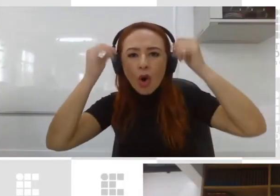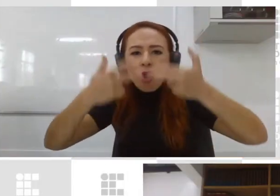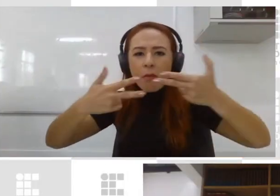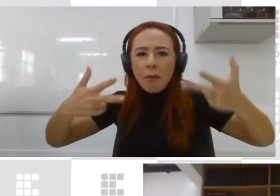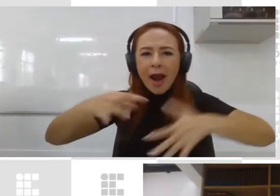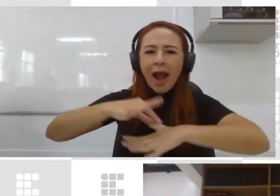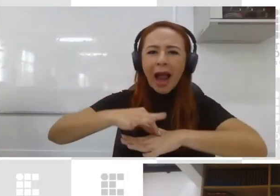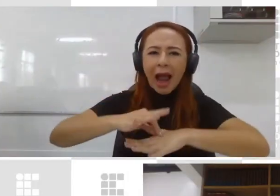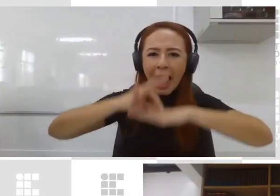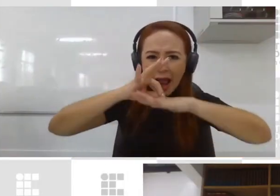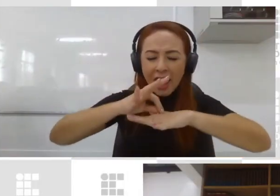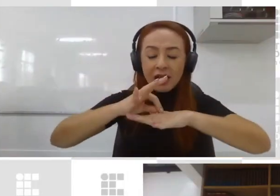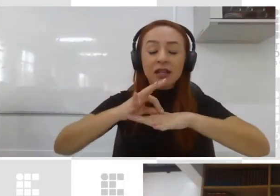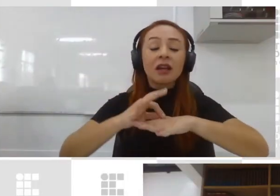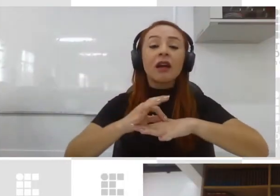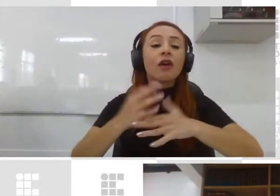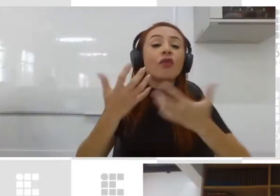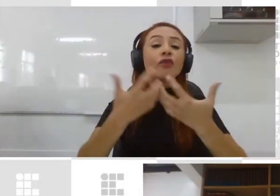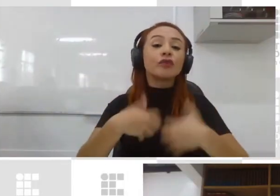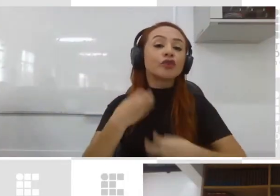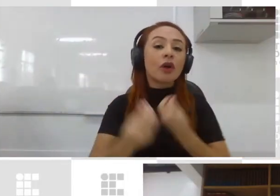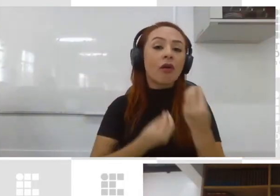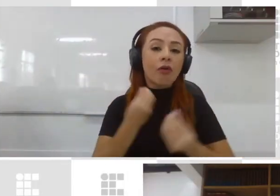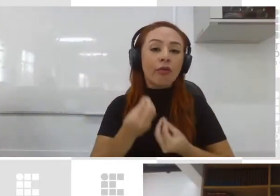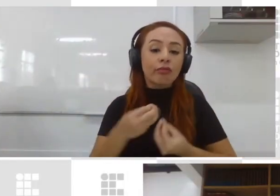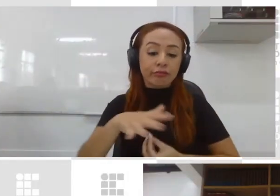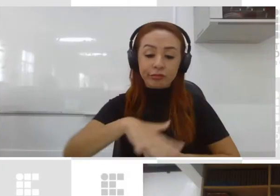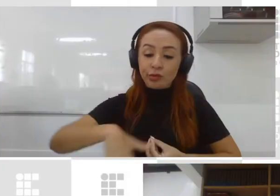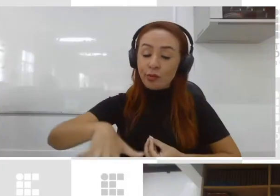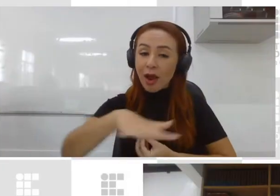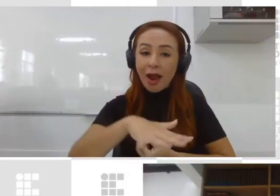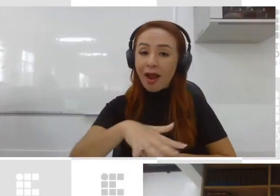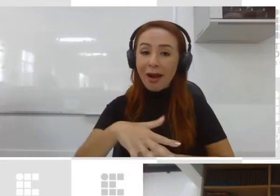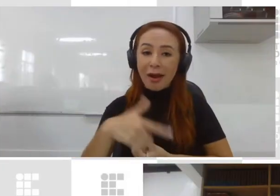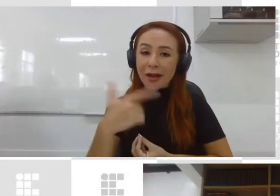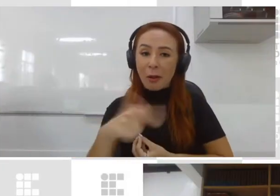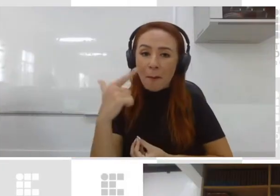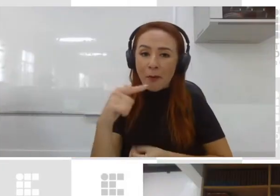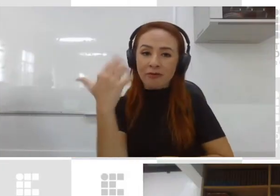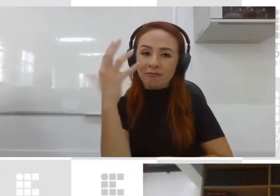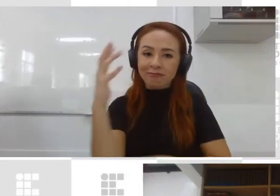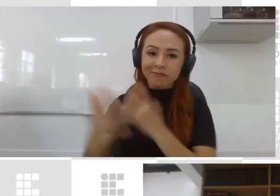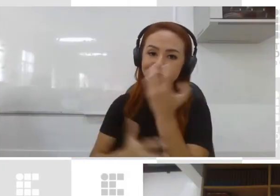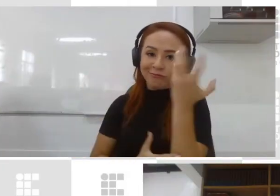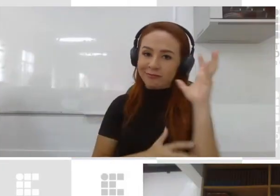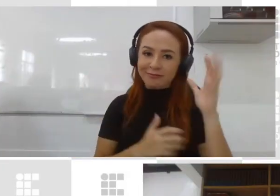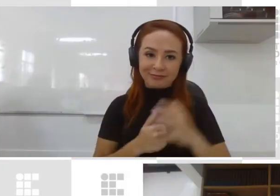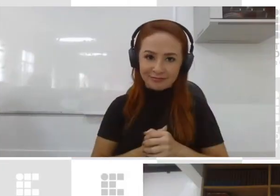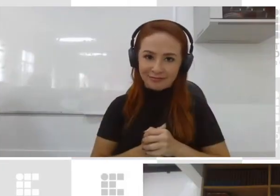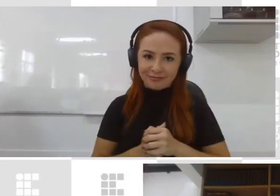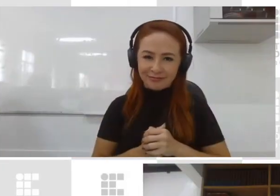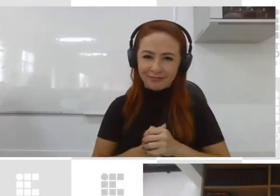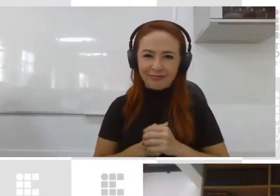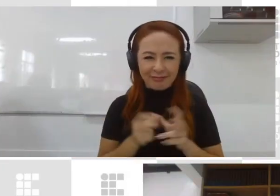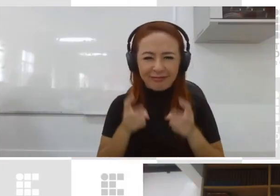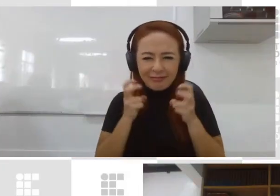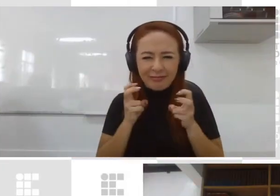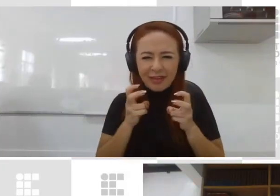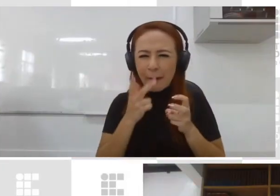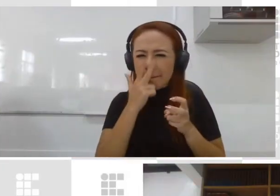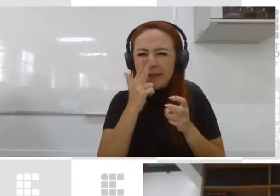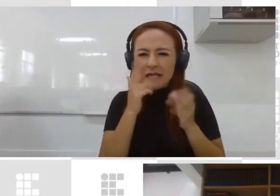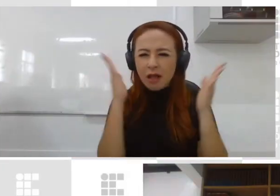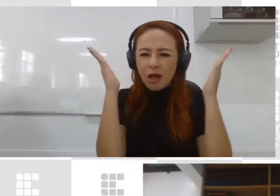desregulado. E, entretanto, nós estamos, portanto, avançando em direção a estreitar as condições de possibilidade